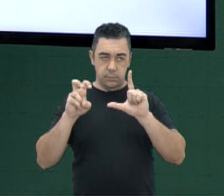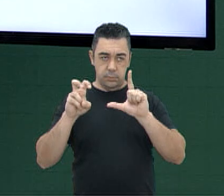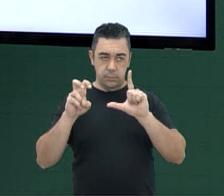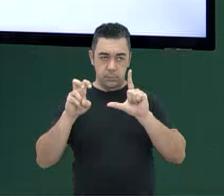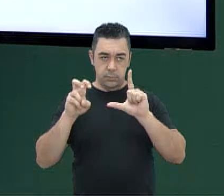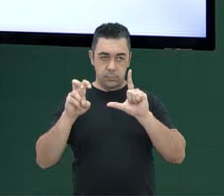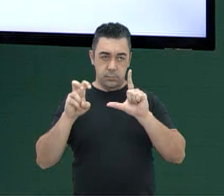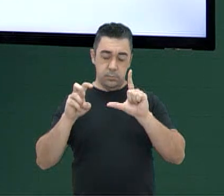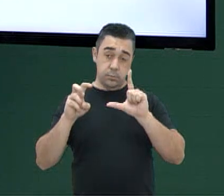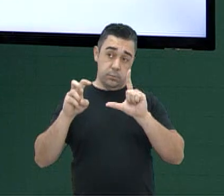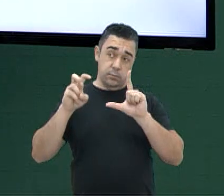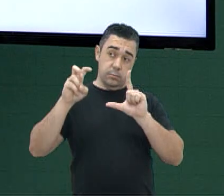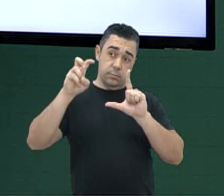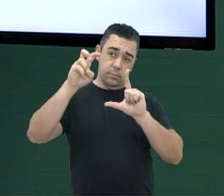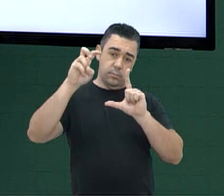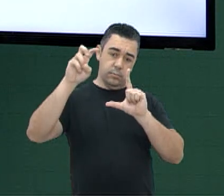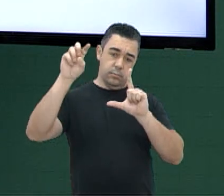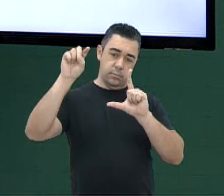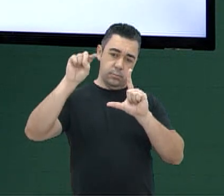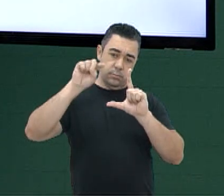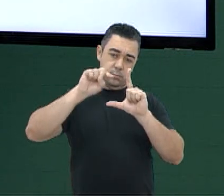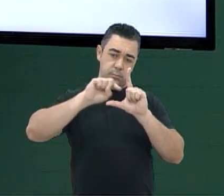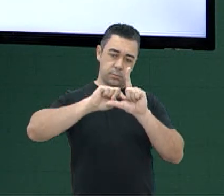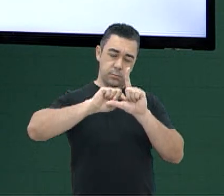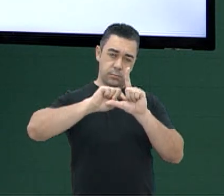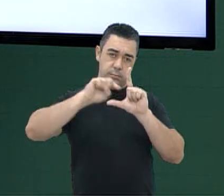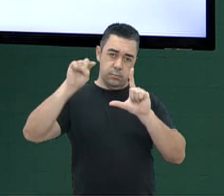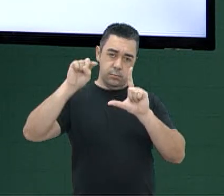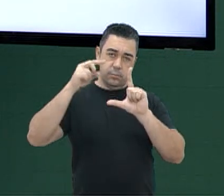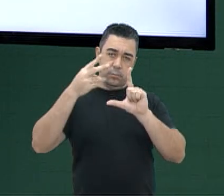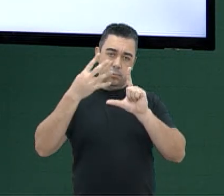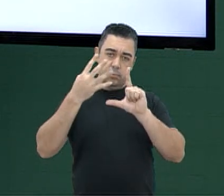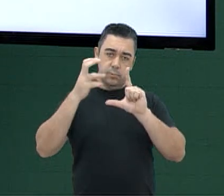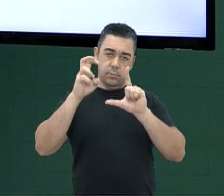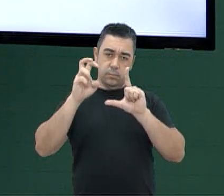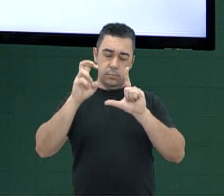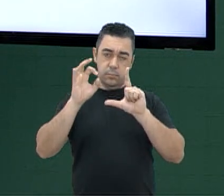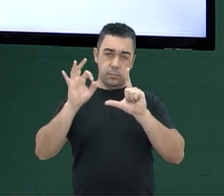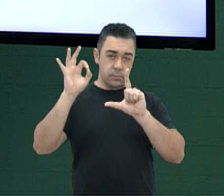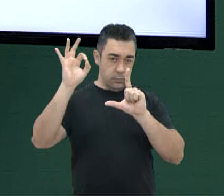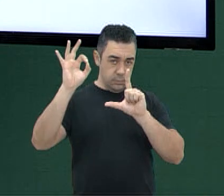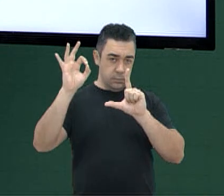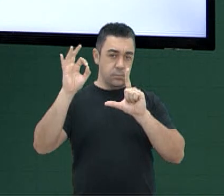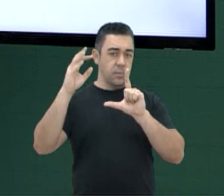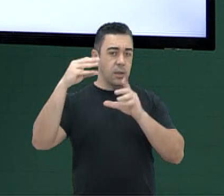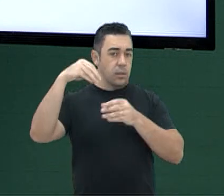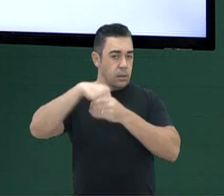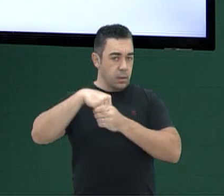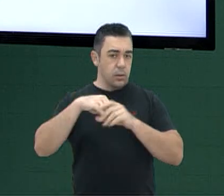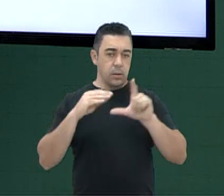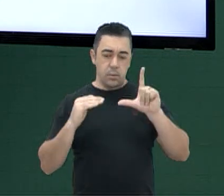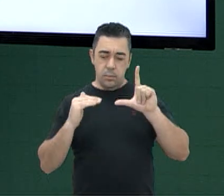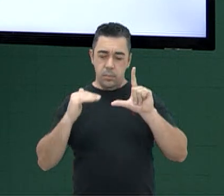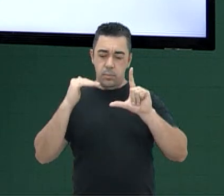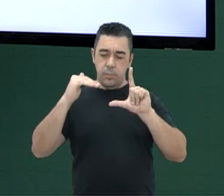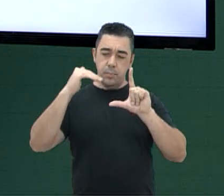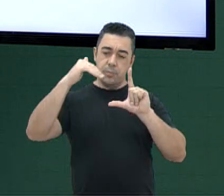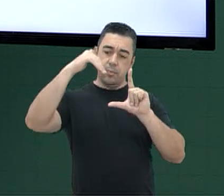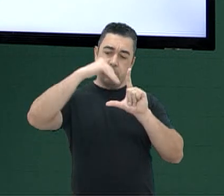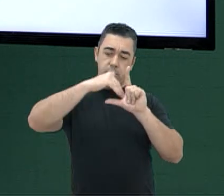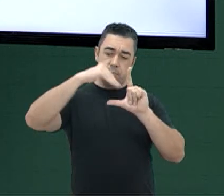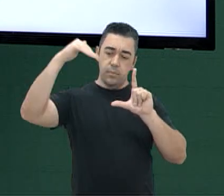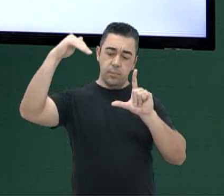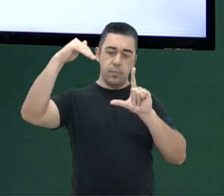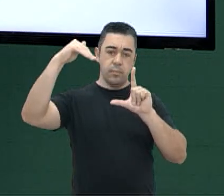ponto que eu indico aqui, nós temos um ângulo de 45 graus. Que é este ângulo interno aqui, que se projeta nesta